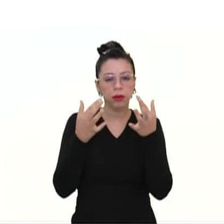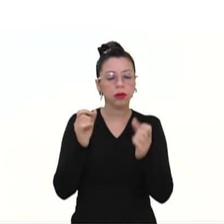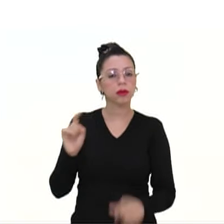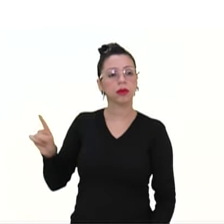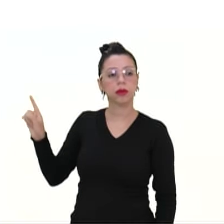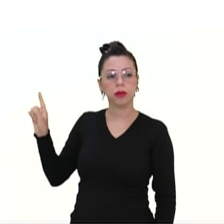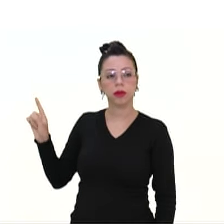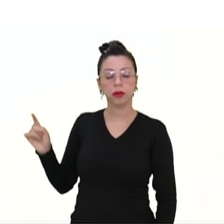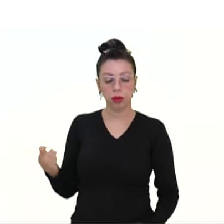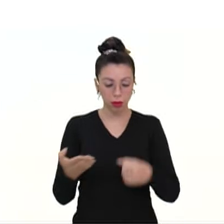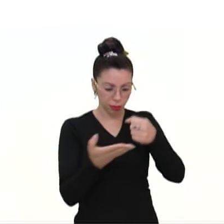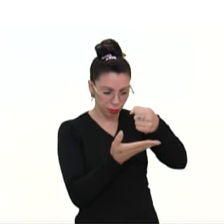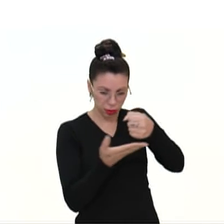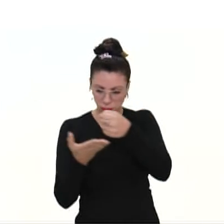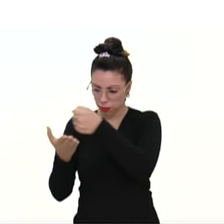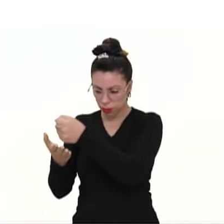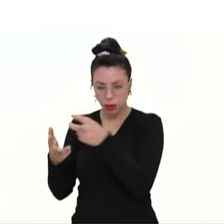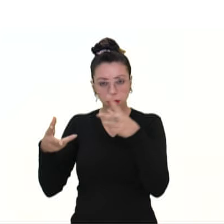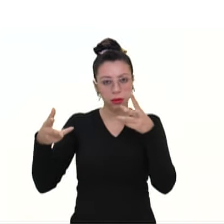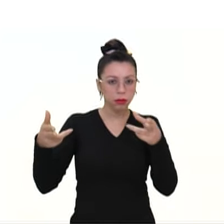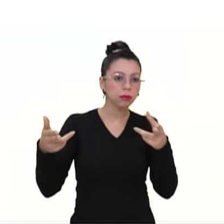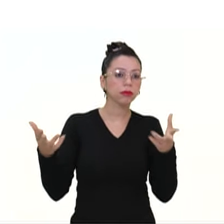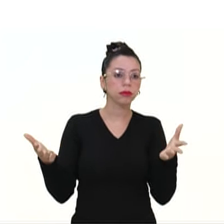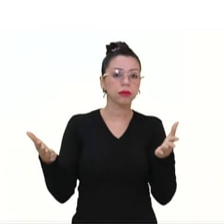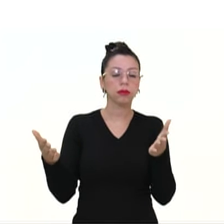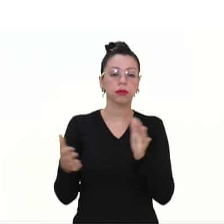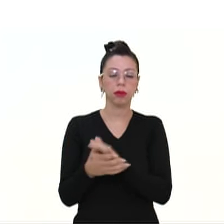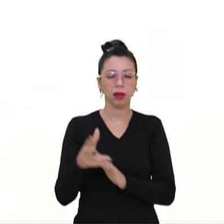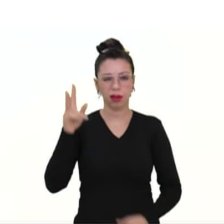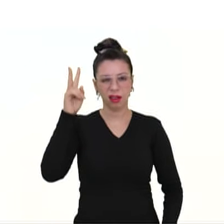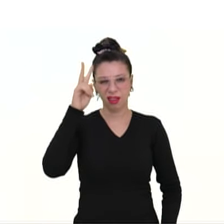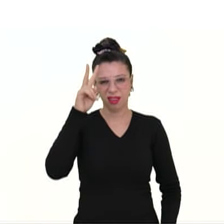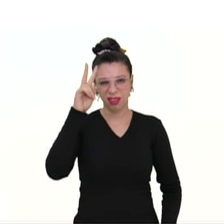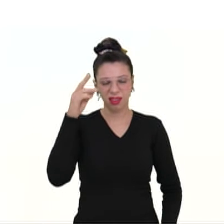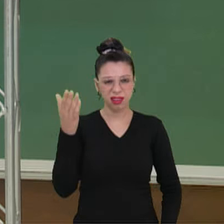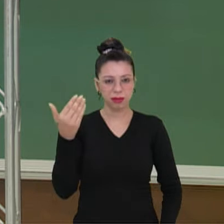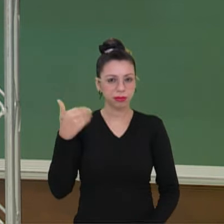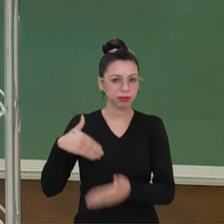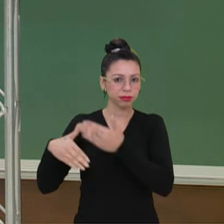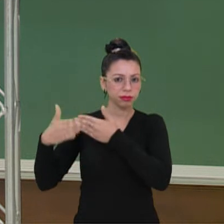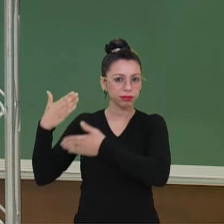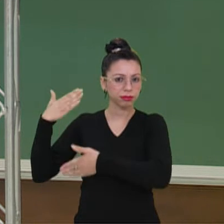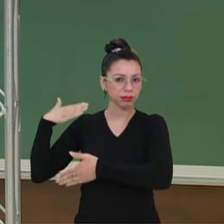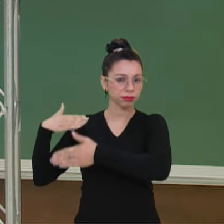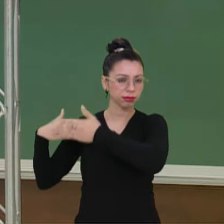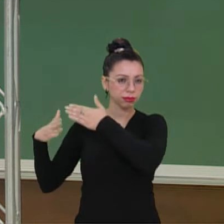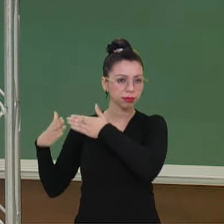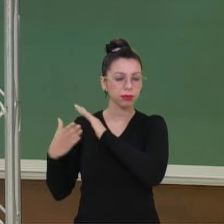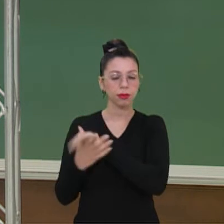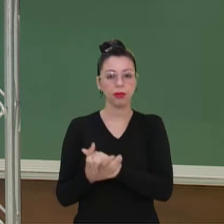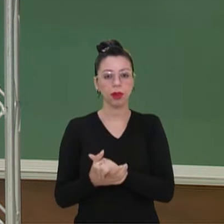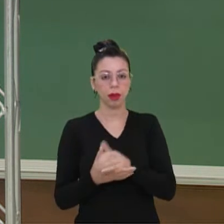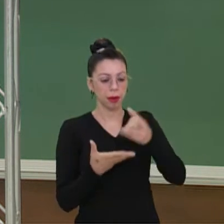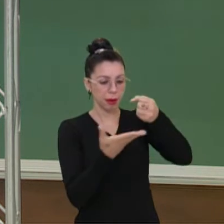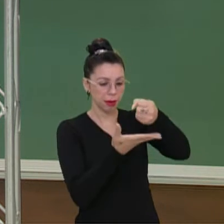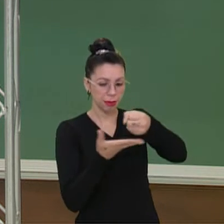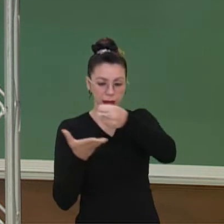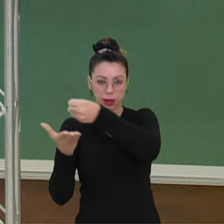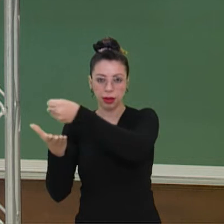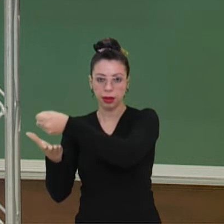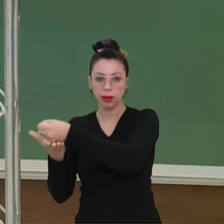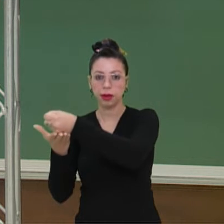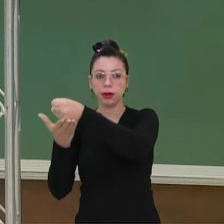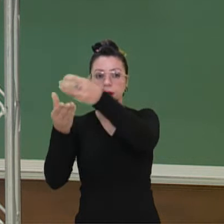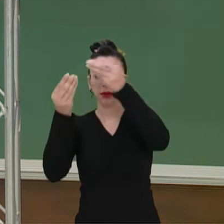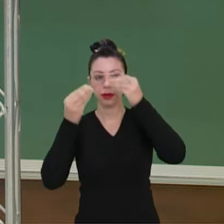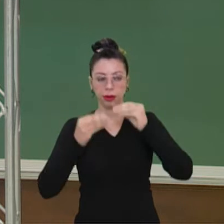bases são iguais. É, lá atrás, lá do ensino fundamental, o teu professor, tua professora ensinou que bases iguais repete-se a